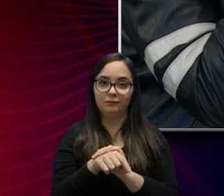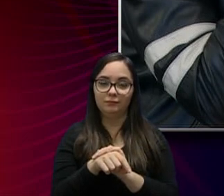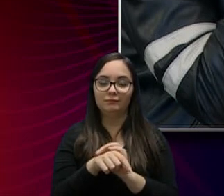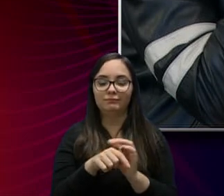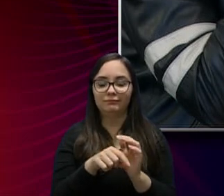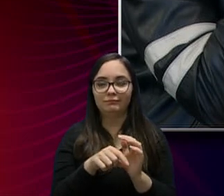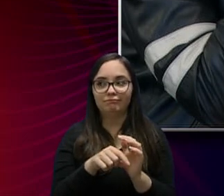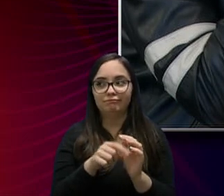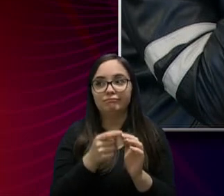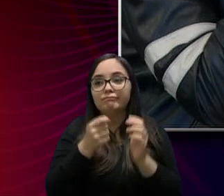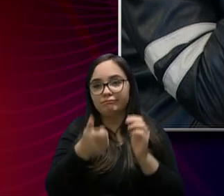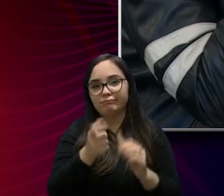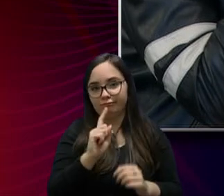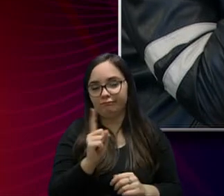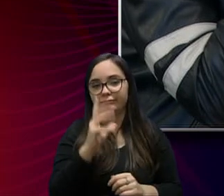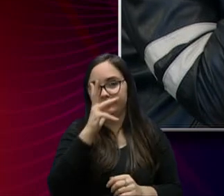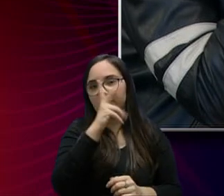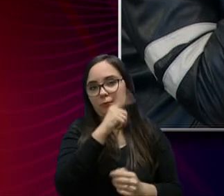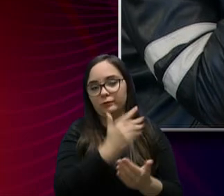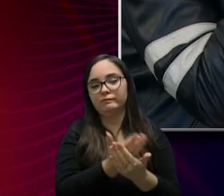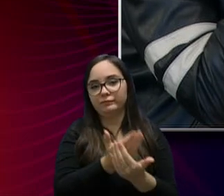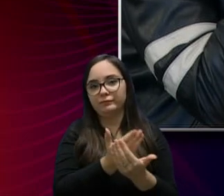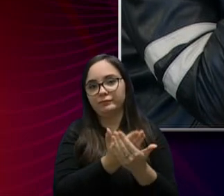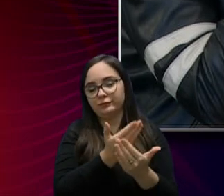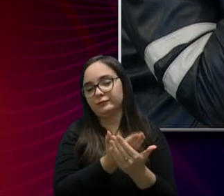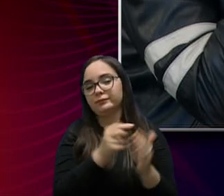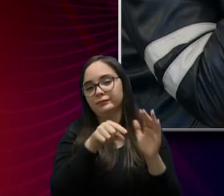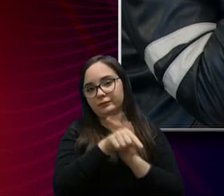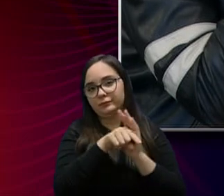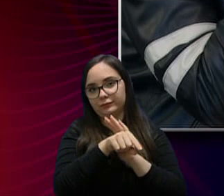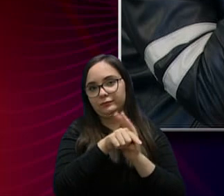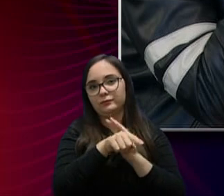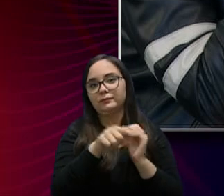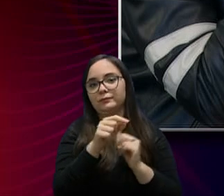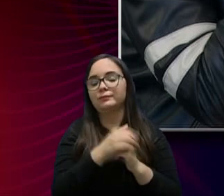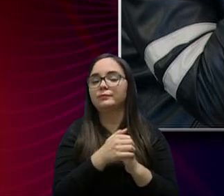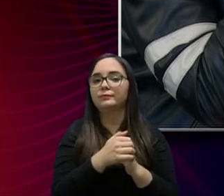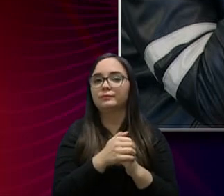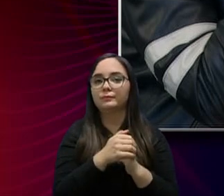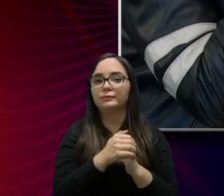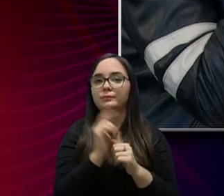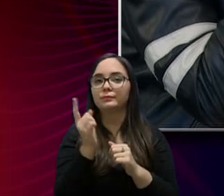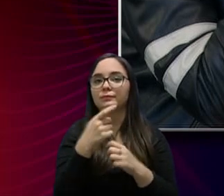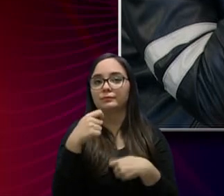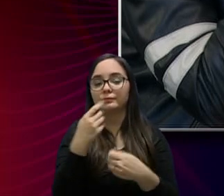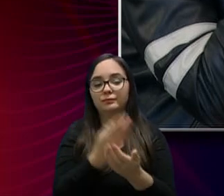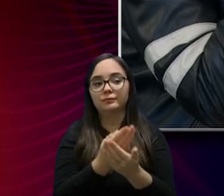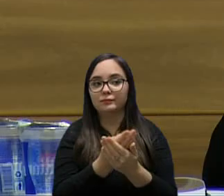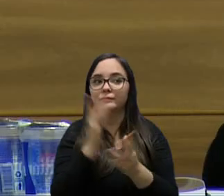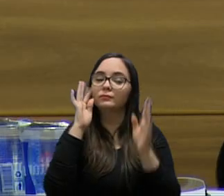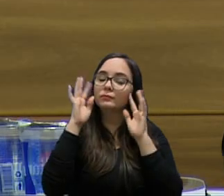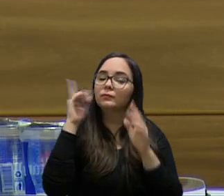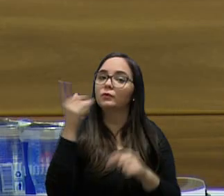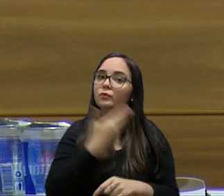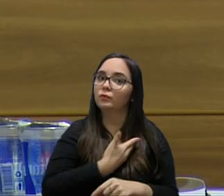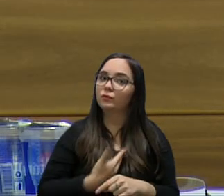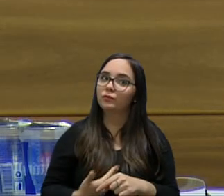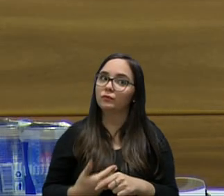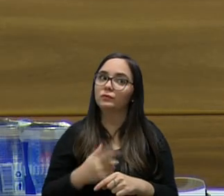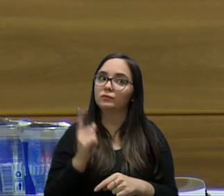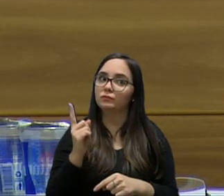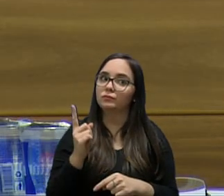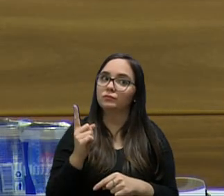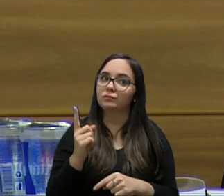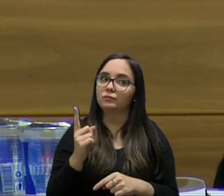demorado é um estudo que inclusive a gente tem que ver se realmente o próprio governo federal através